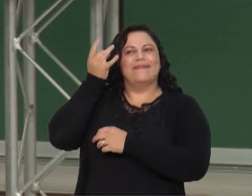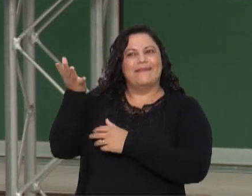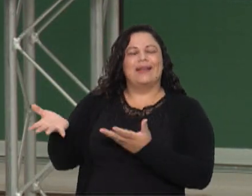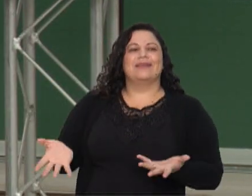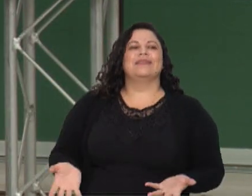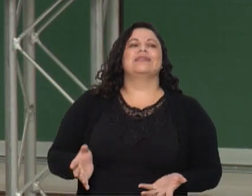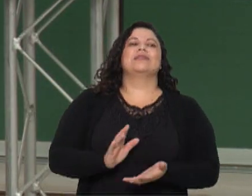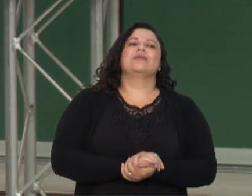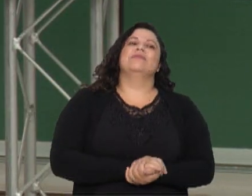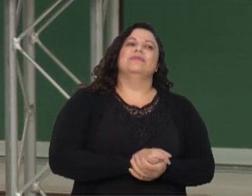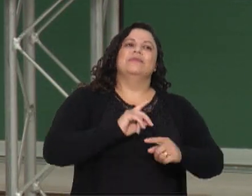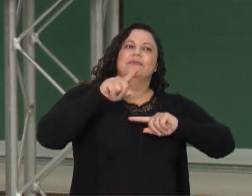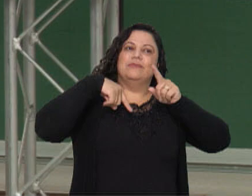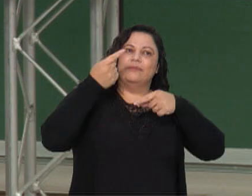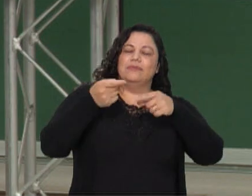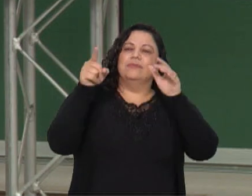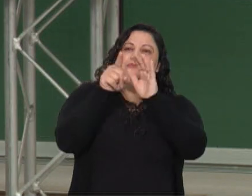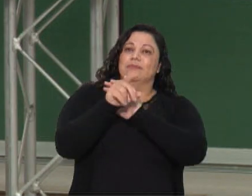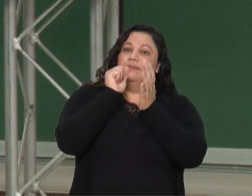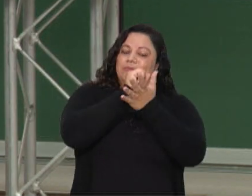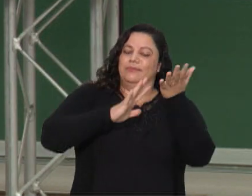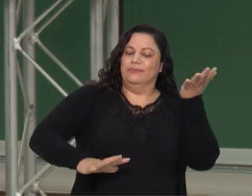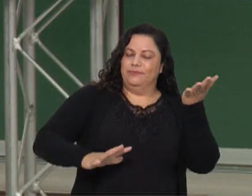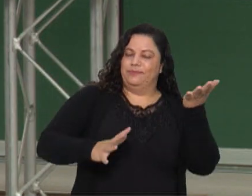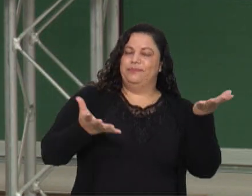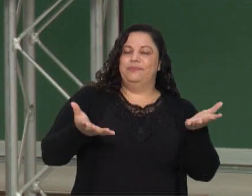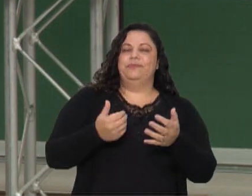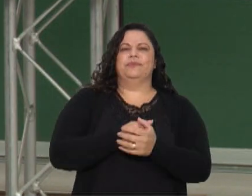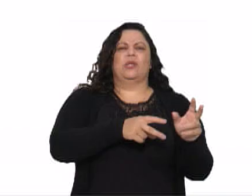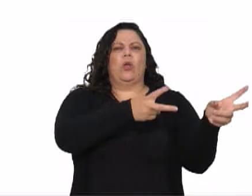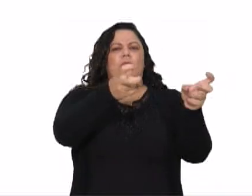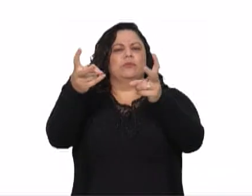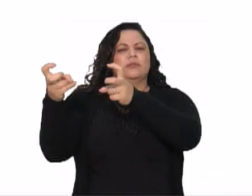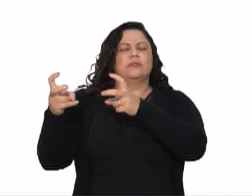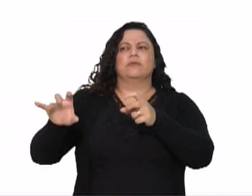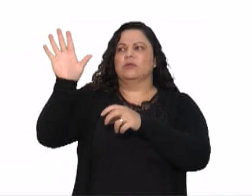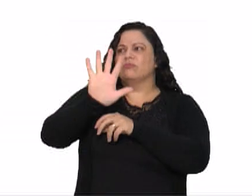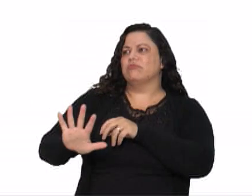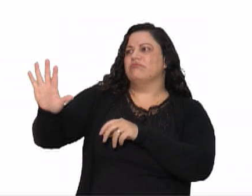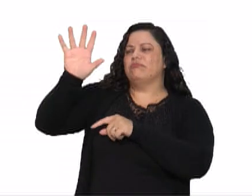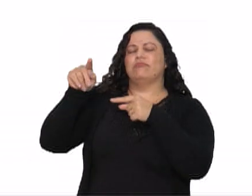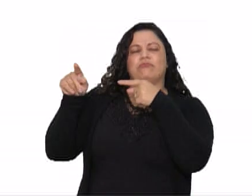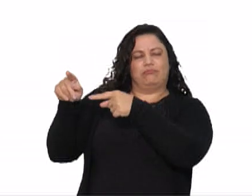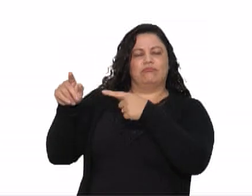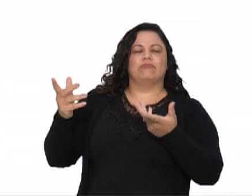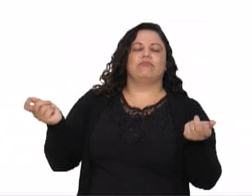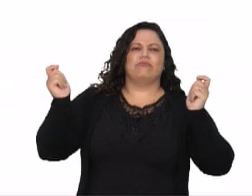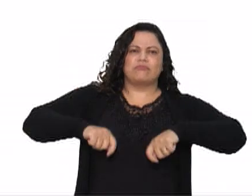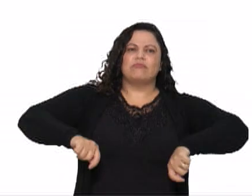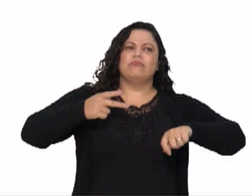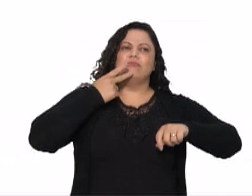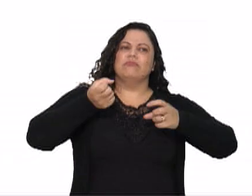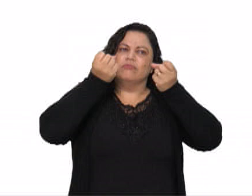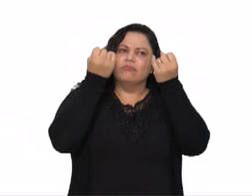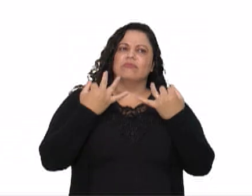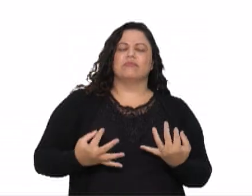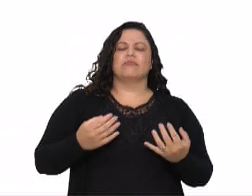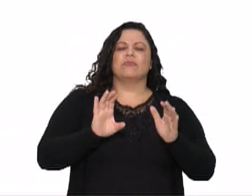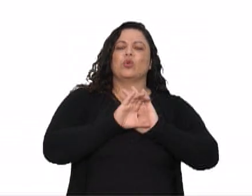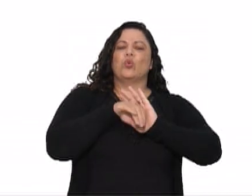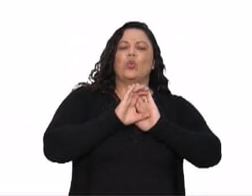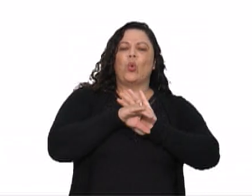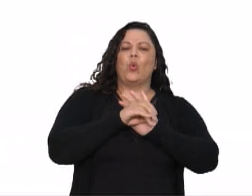para frente com mais uma atividade. Observando as imagens do MASP, podemos dizer que o